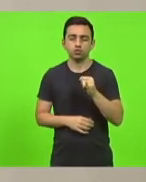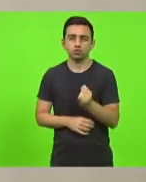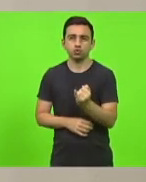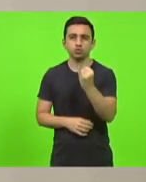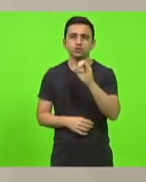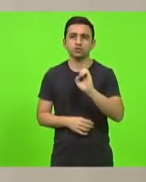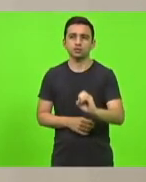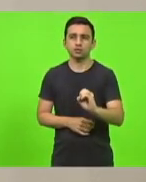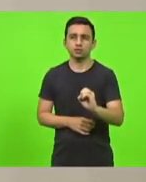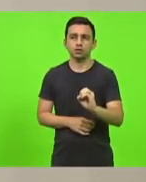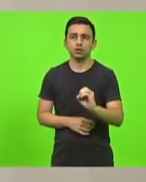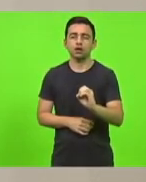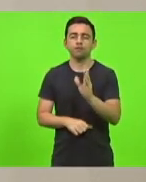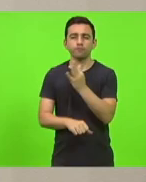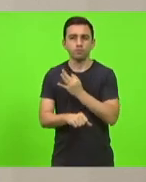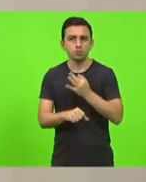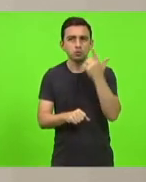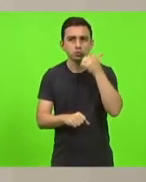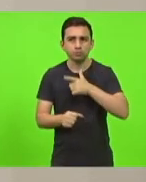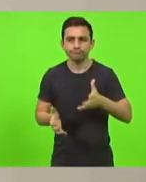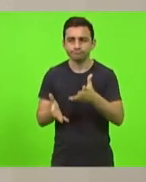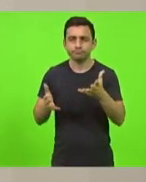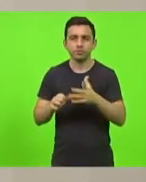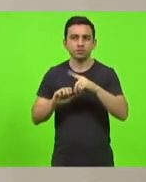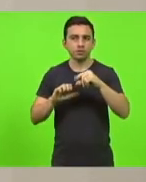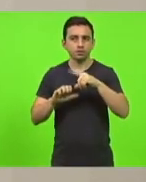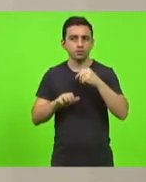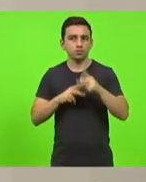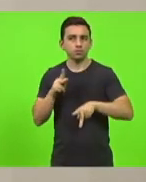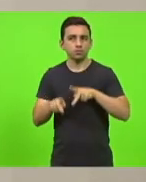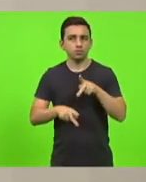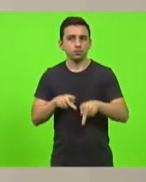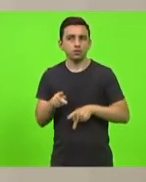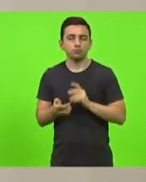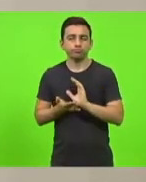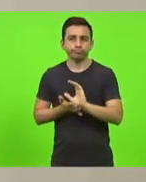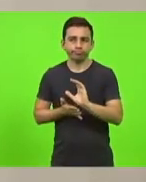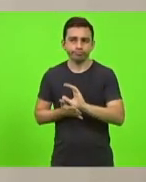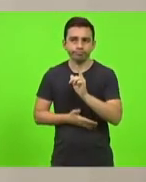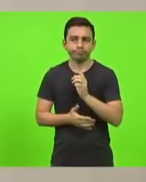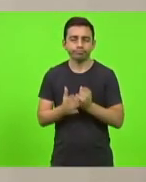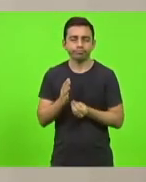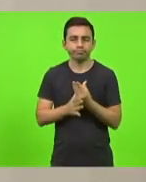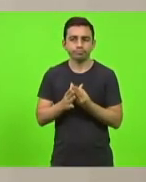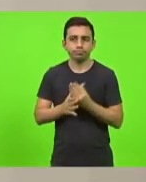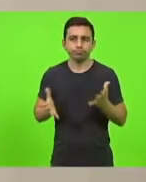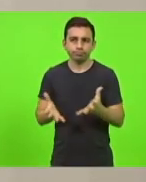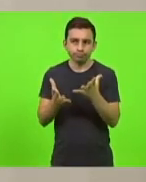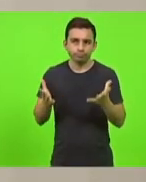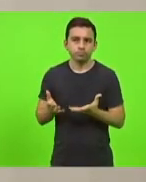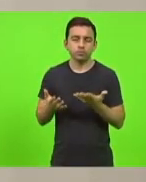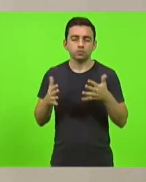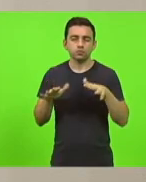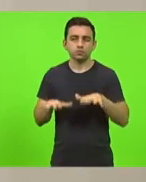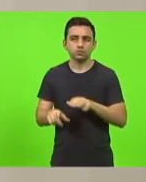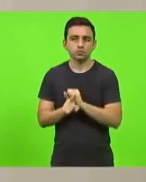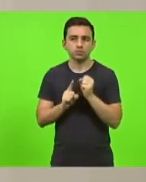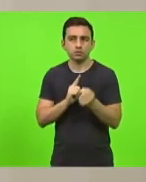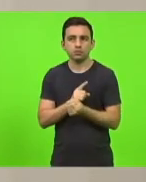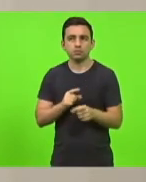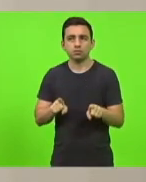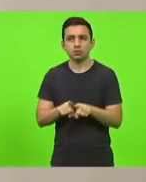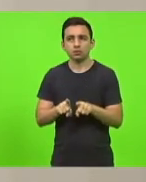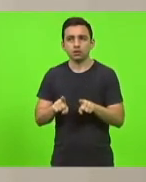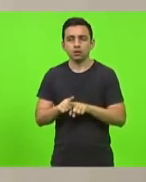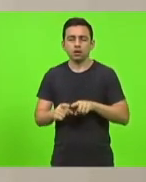a formalização de empreendedores populares ou em um investimento produtivo, a promoção da inclusão social e a geração de emprego e renda no